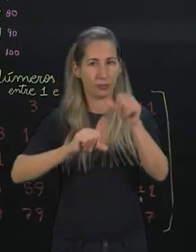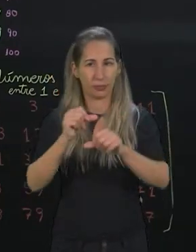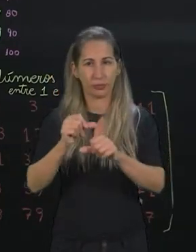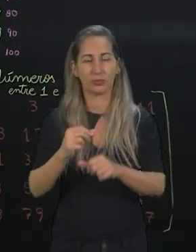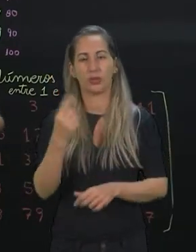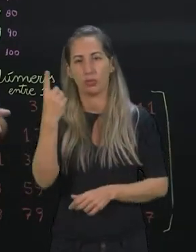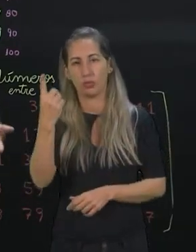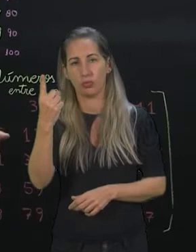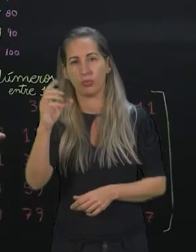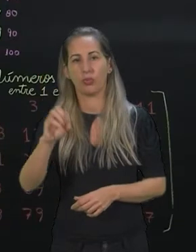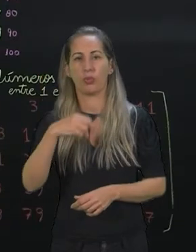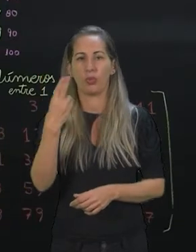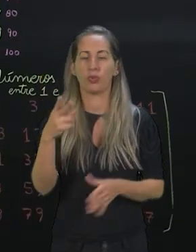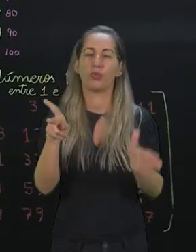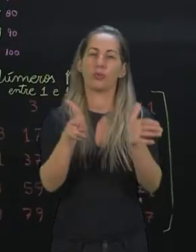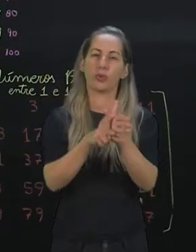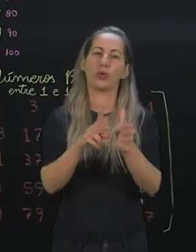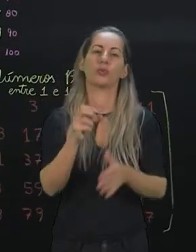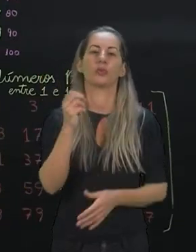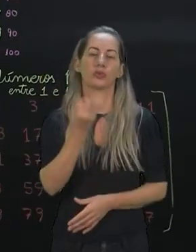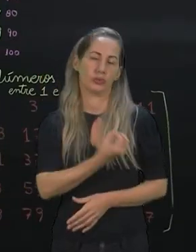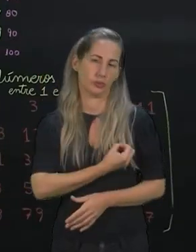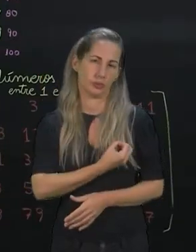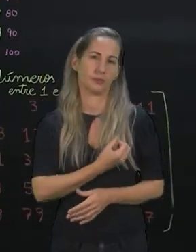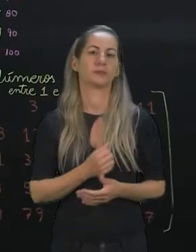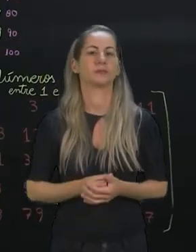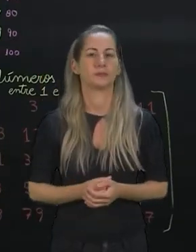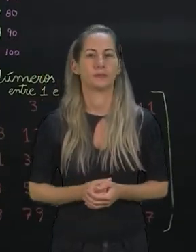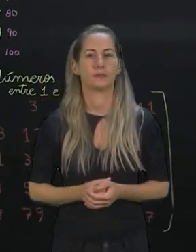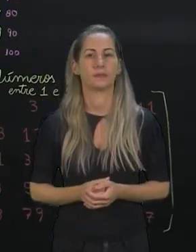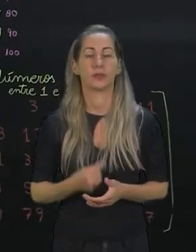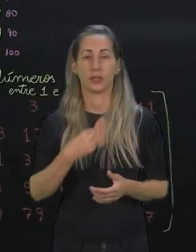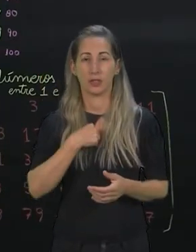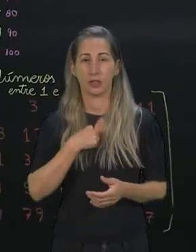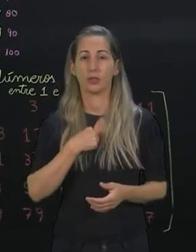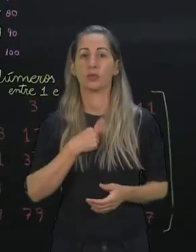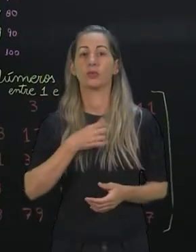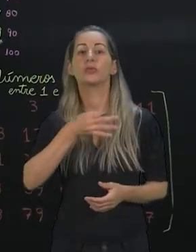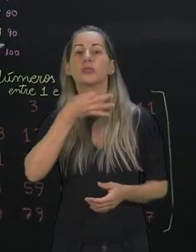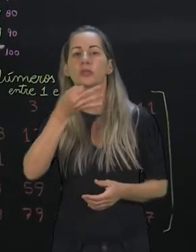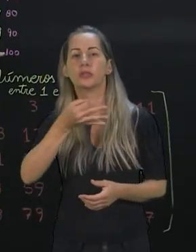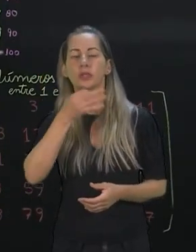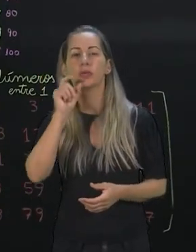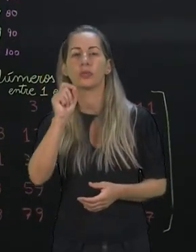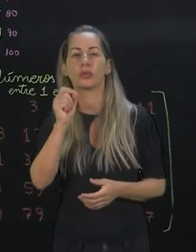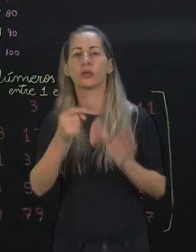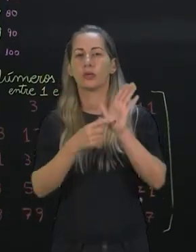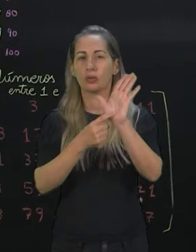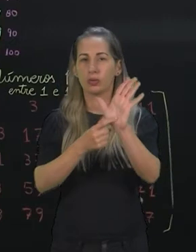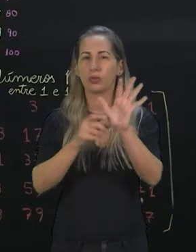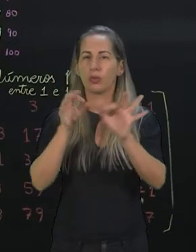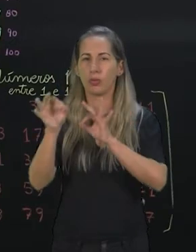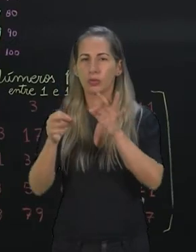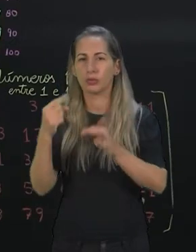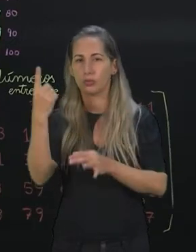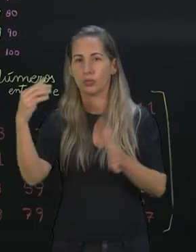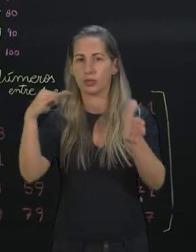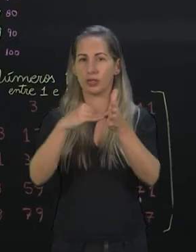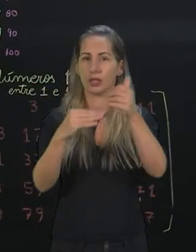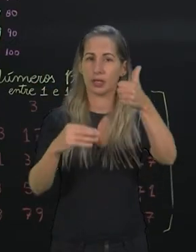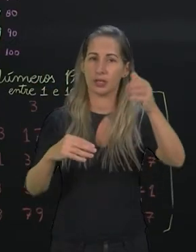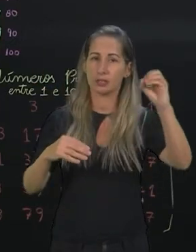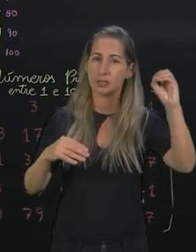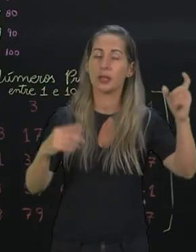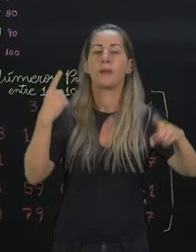por 1 e por ele mesmo, tá? Além disso, eu citei aqui para vocês, coloquei aqui em ordem de 1 até 100